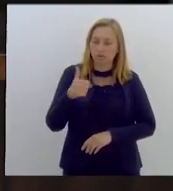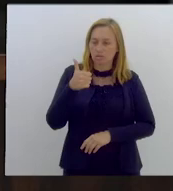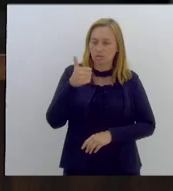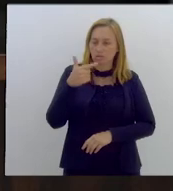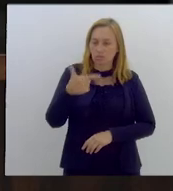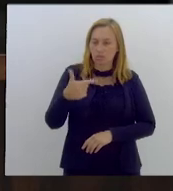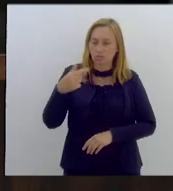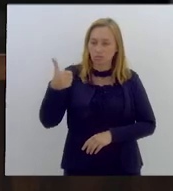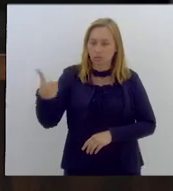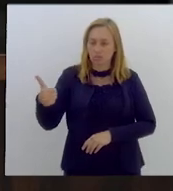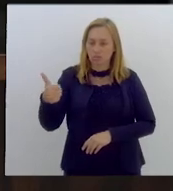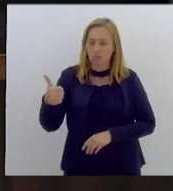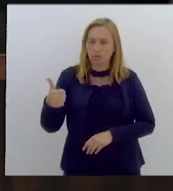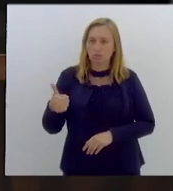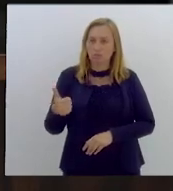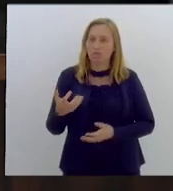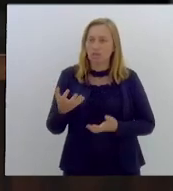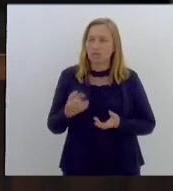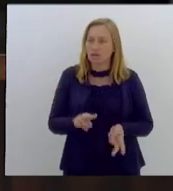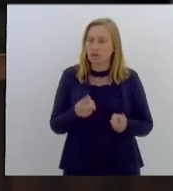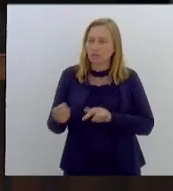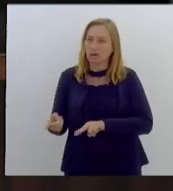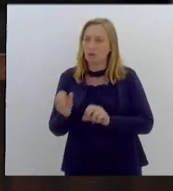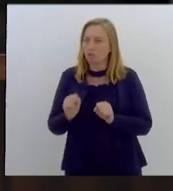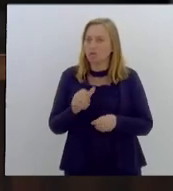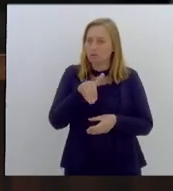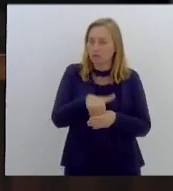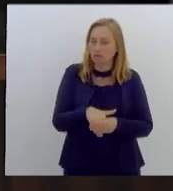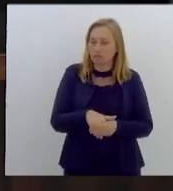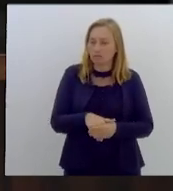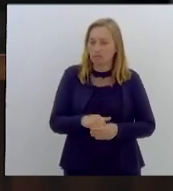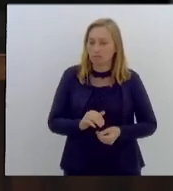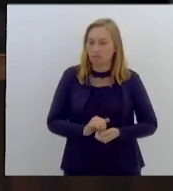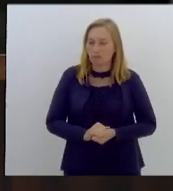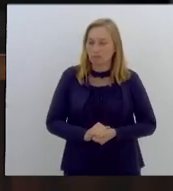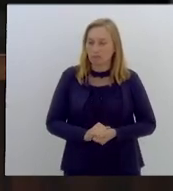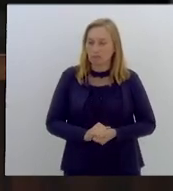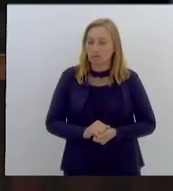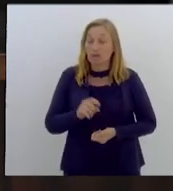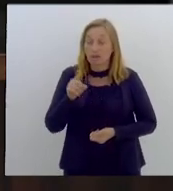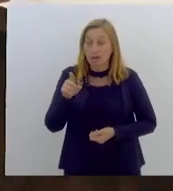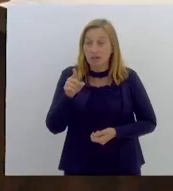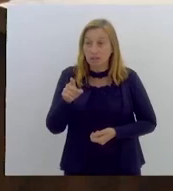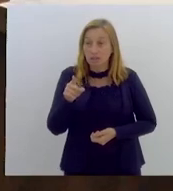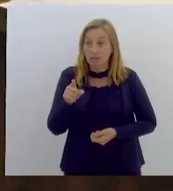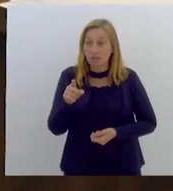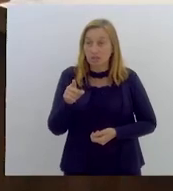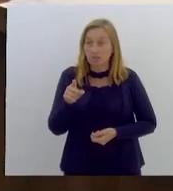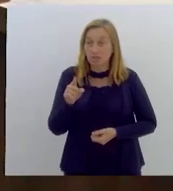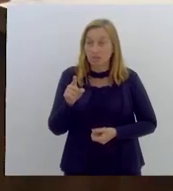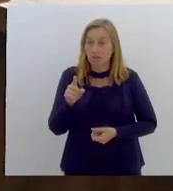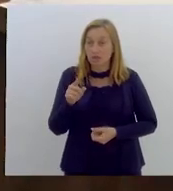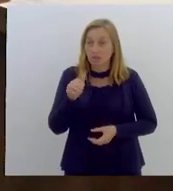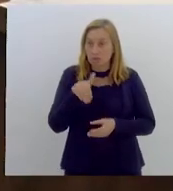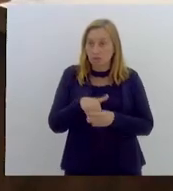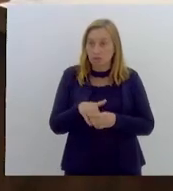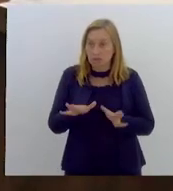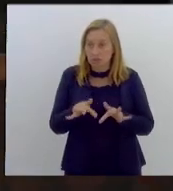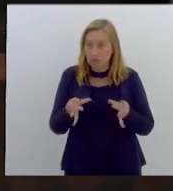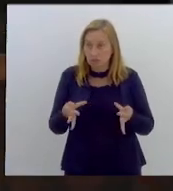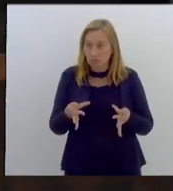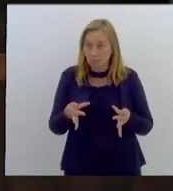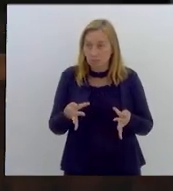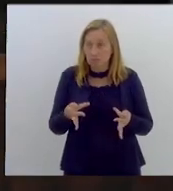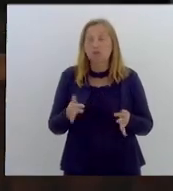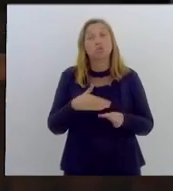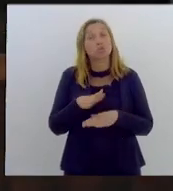1921. Vossas Excelências querem encaminhar ou eu posso votar? Não. Essa o senhor falou que faria uma votação simbólica.